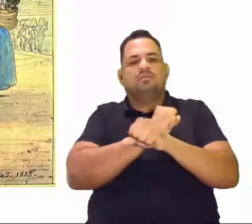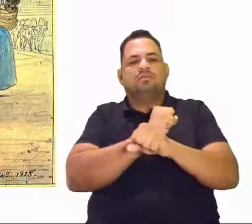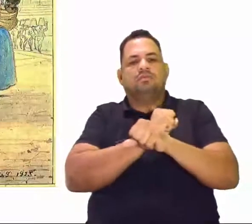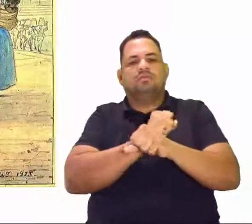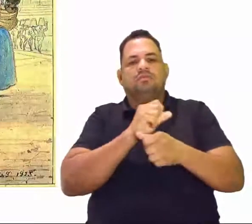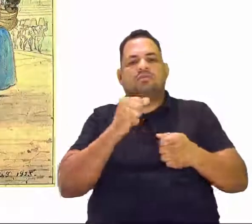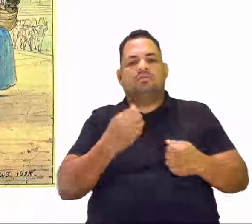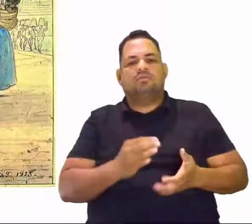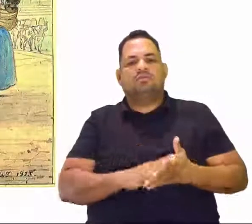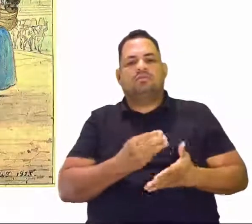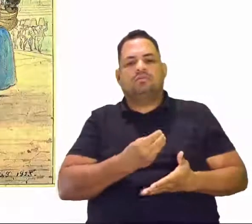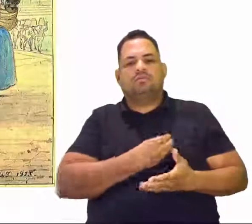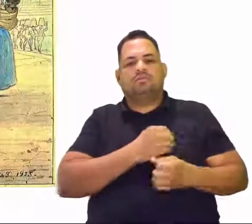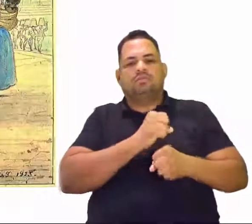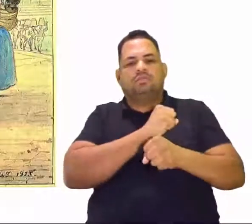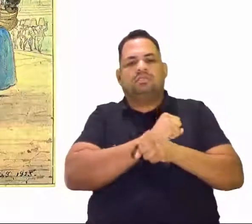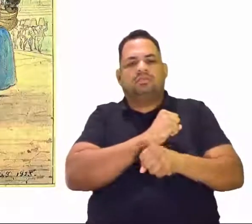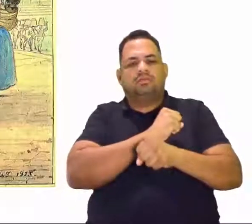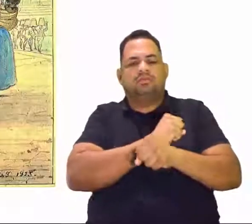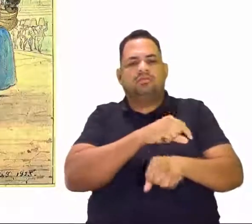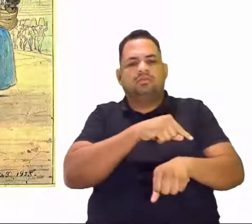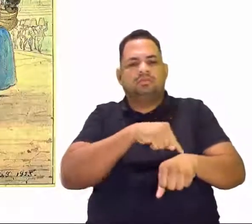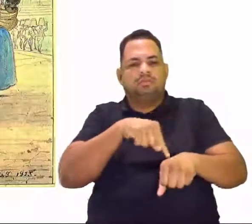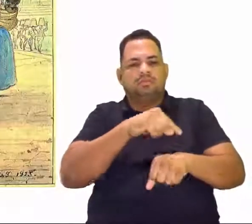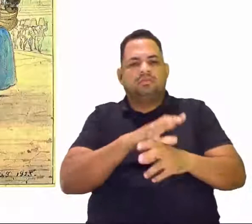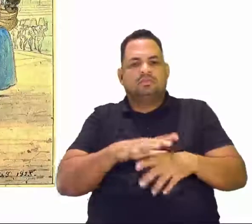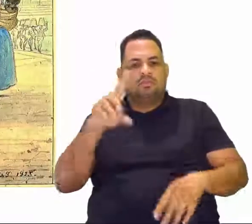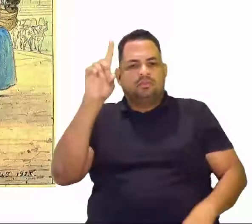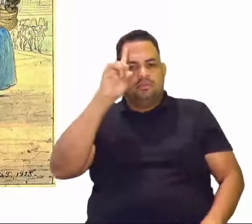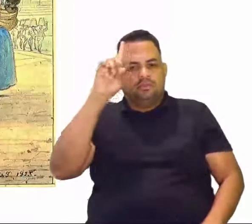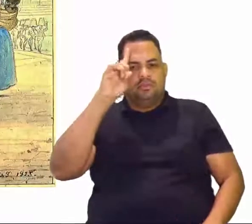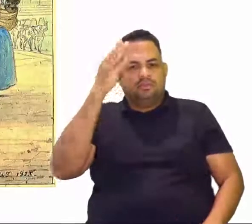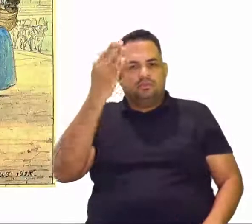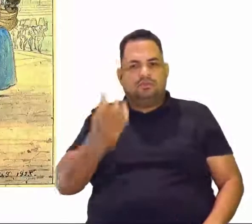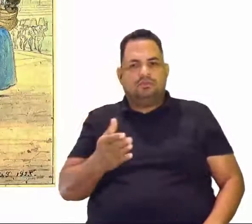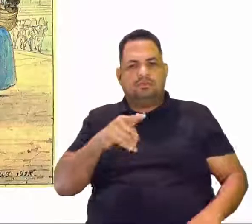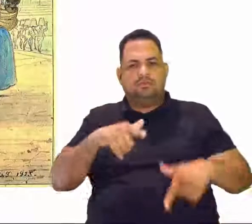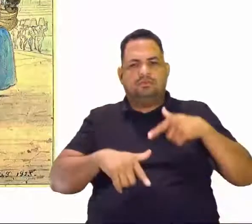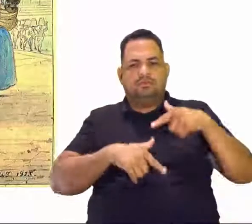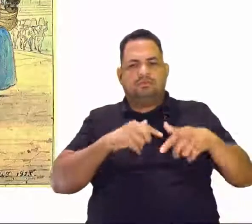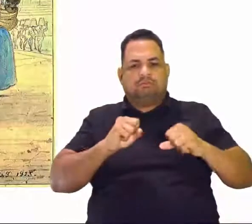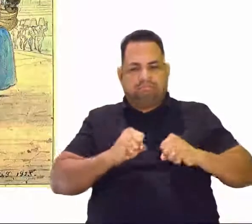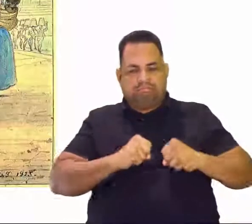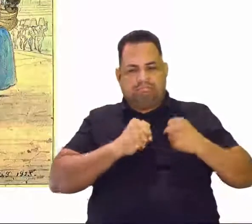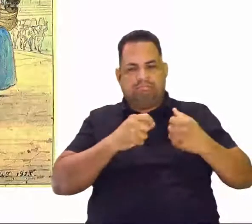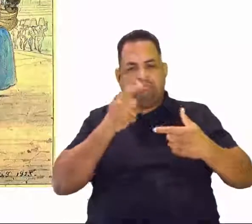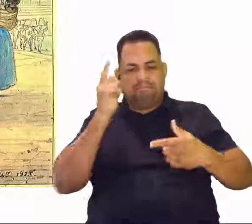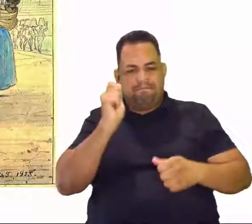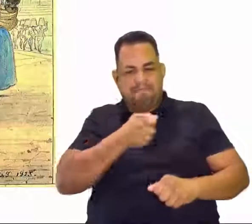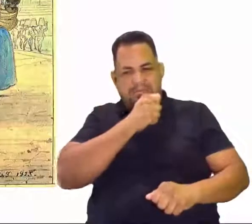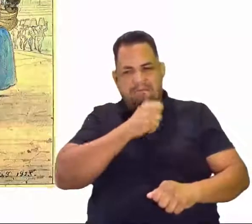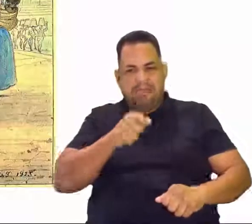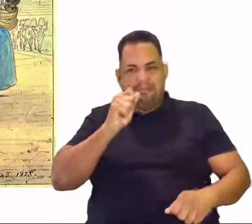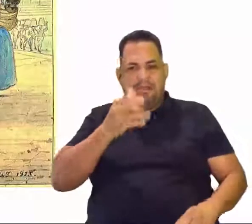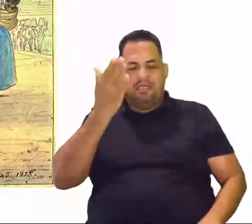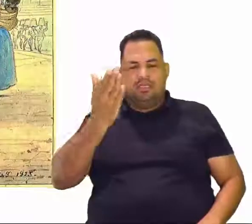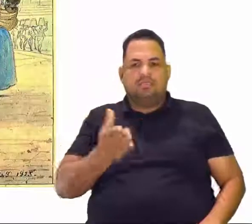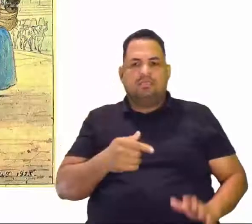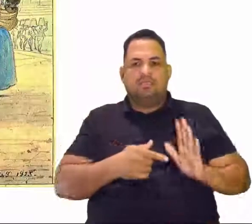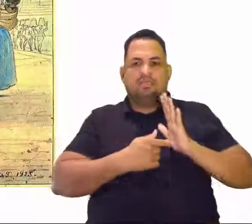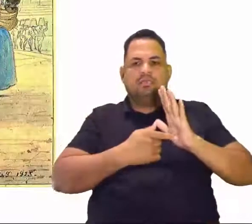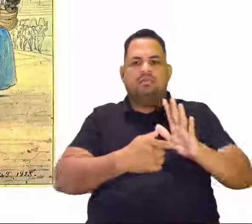escravos né que viviam Acorrentados aí no seu dia a dia trabalho forçado enfim o